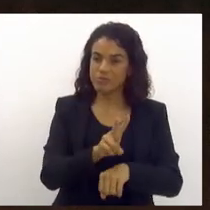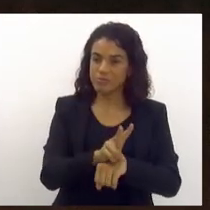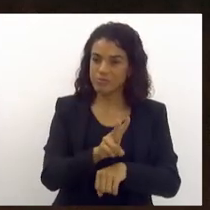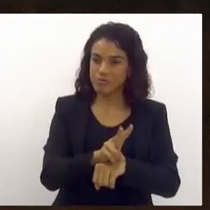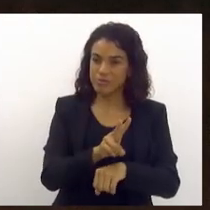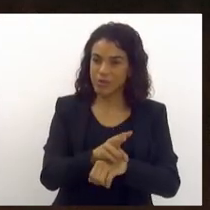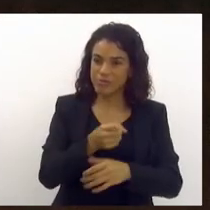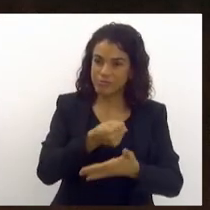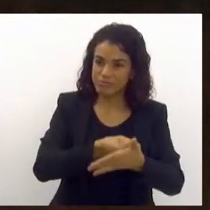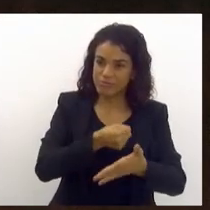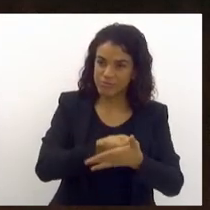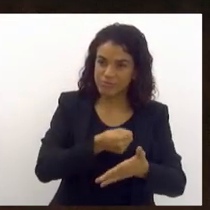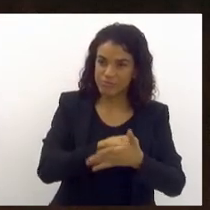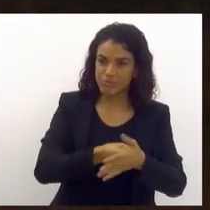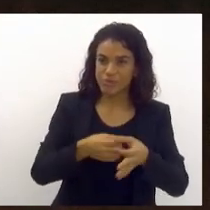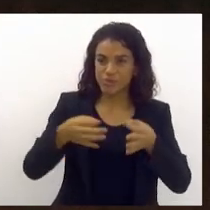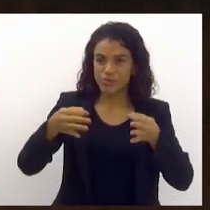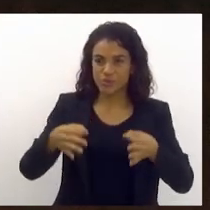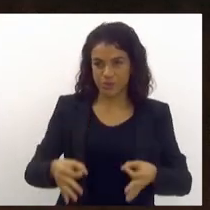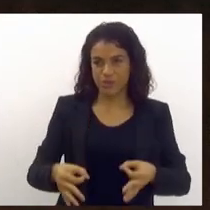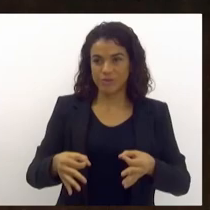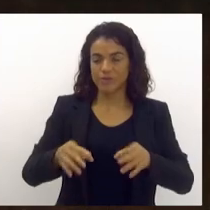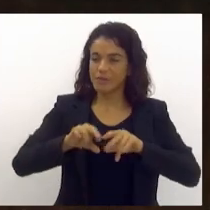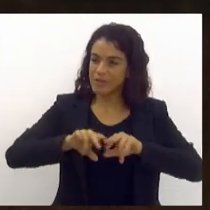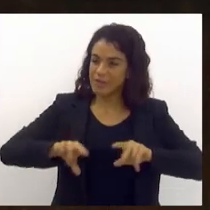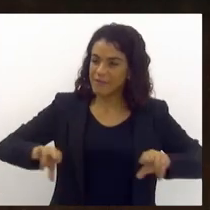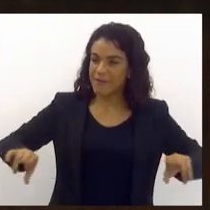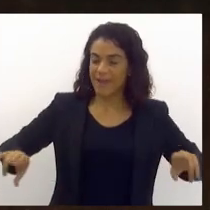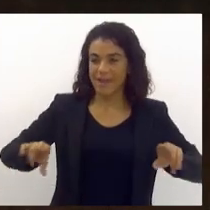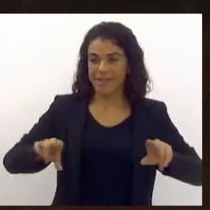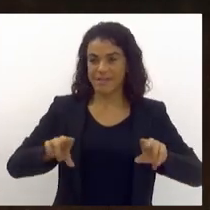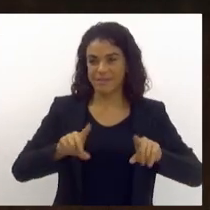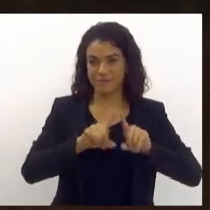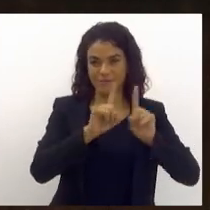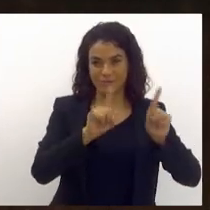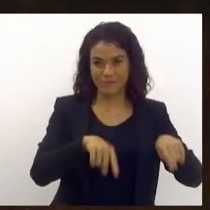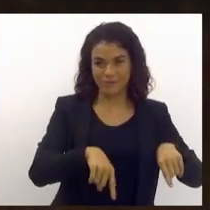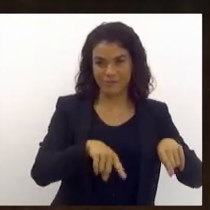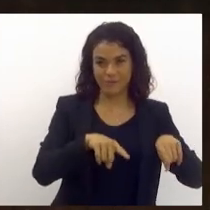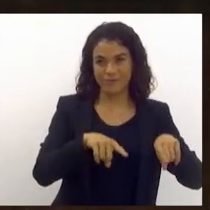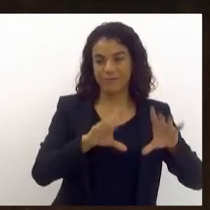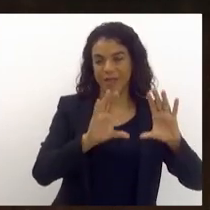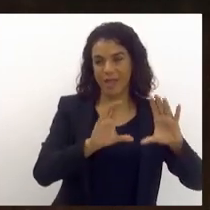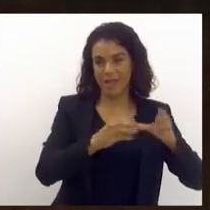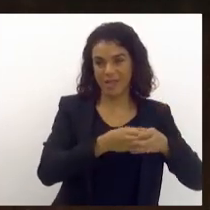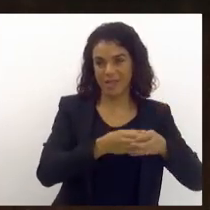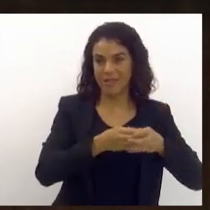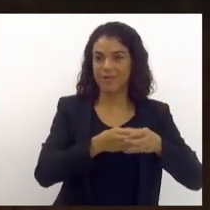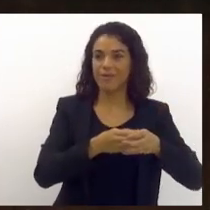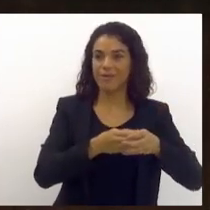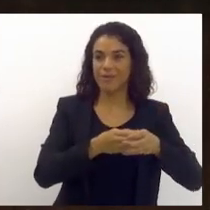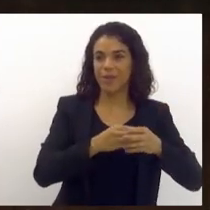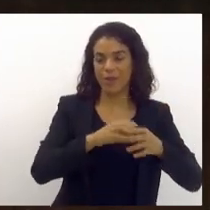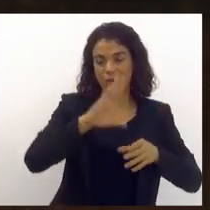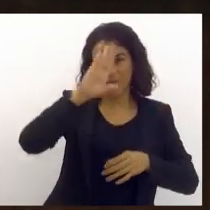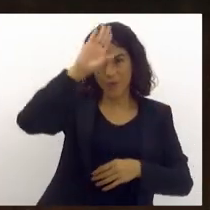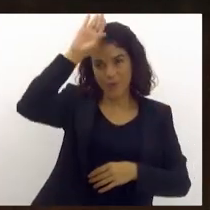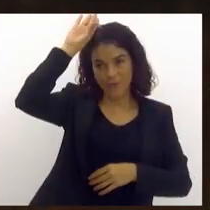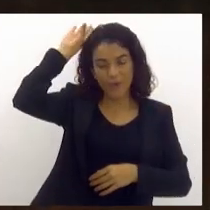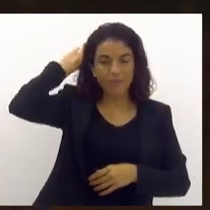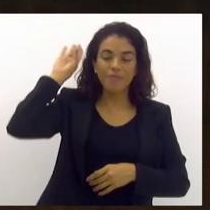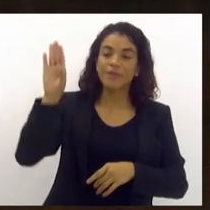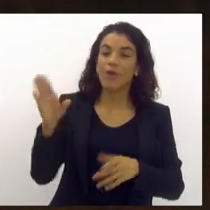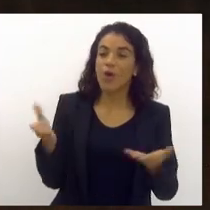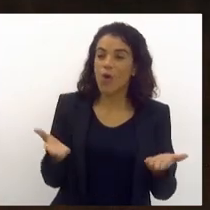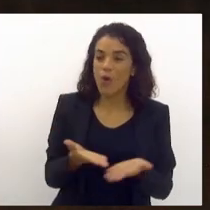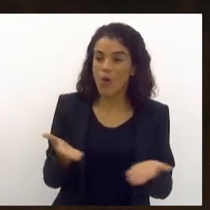pleito justíssimo de diversas categorias, especialmente das categorias de trabalhadoras e trabalhadores do Corpo de Bombeiro, que,